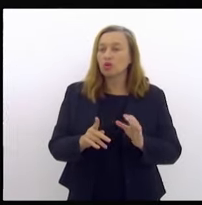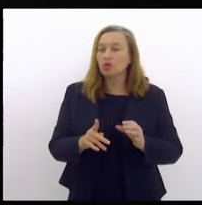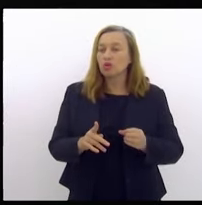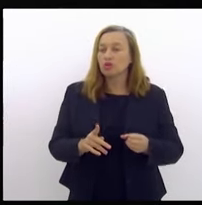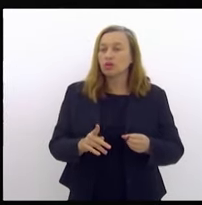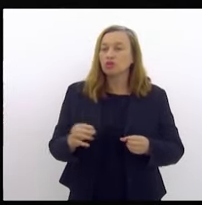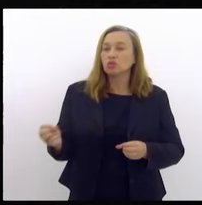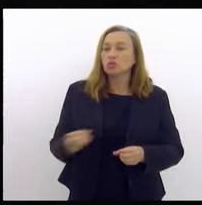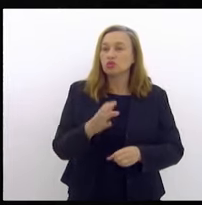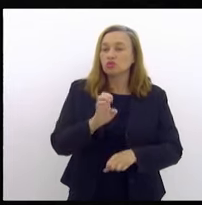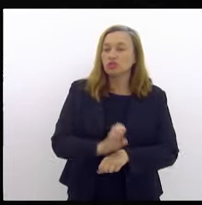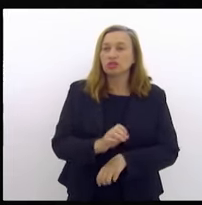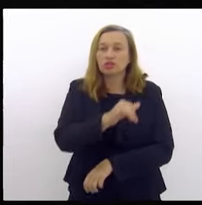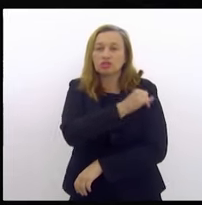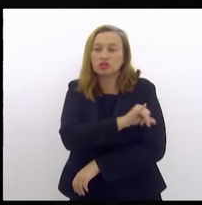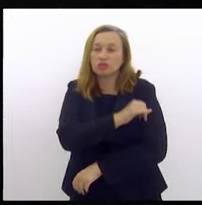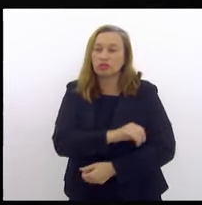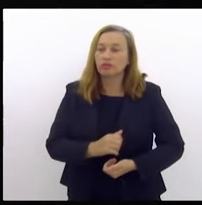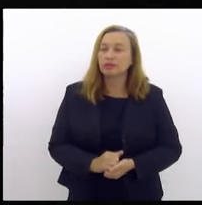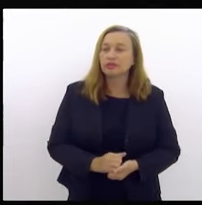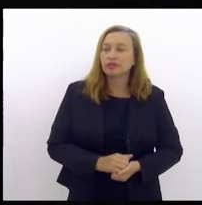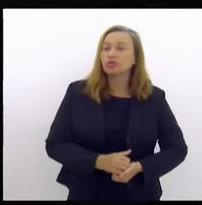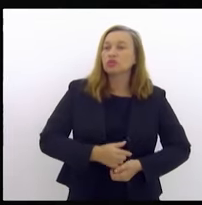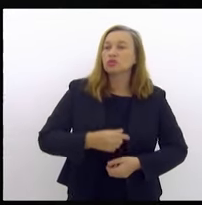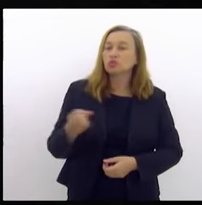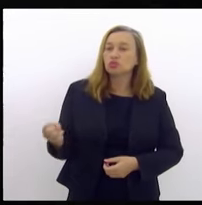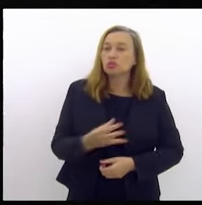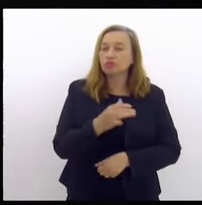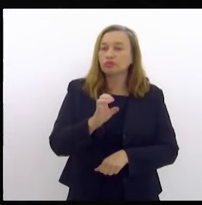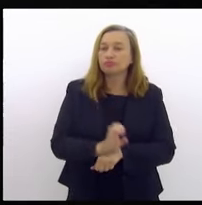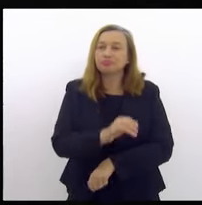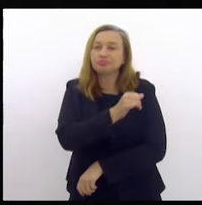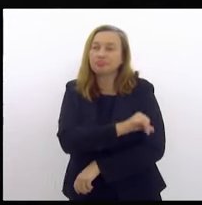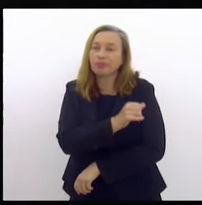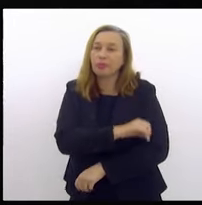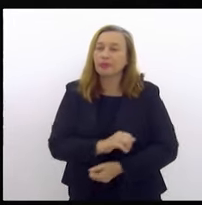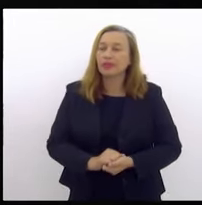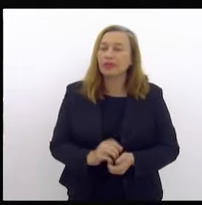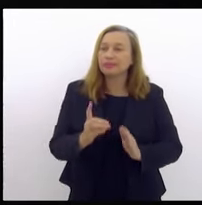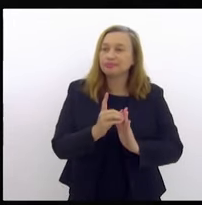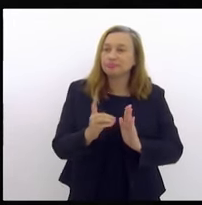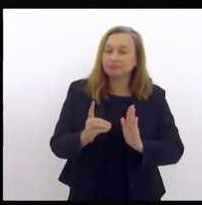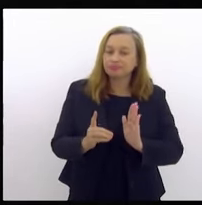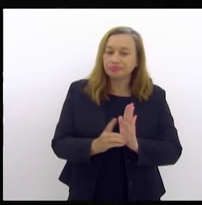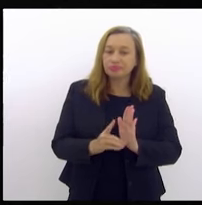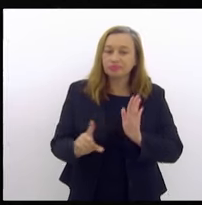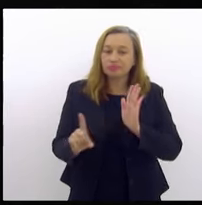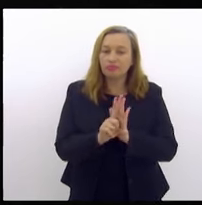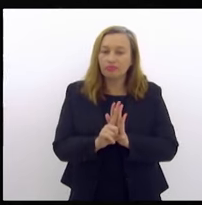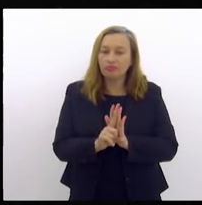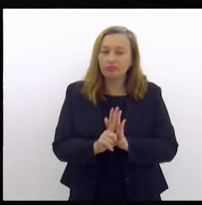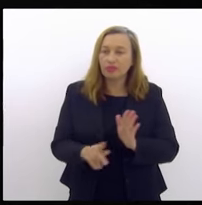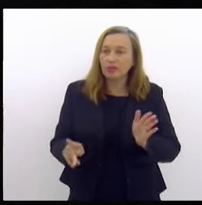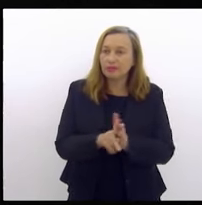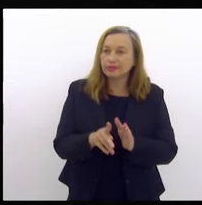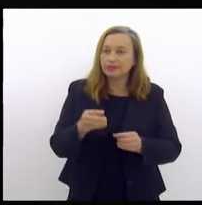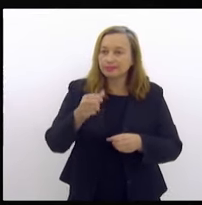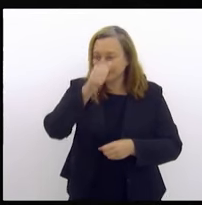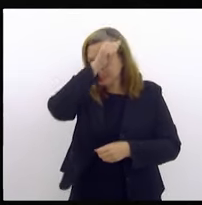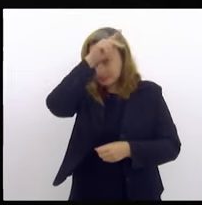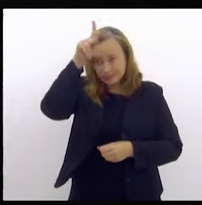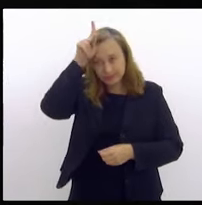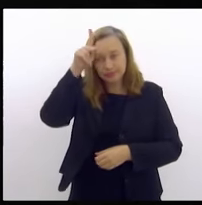novo Estado de Janeiro. 2. O novo Estado de Janeiro declarará, através do decreto-lei, os bens pertencentes ao município de